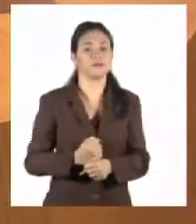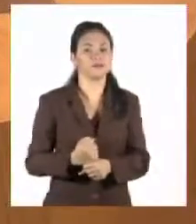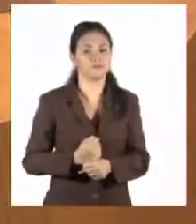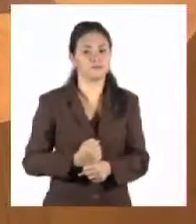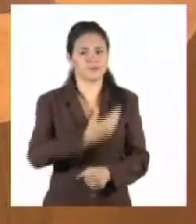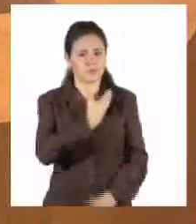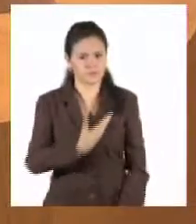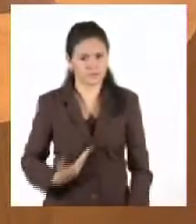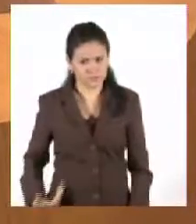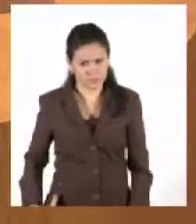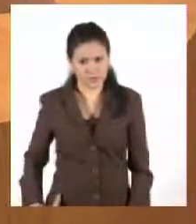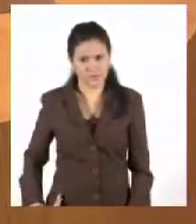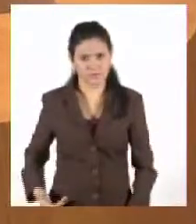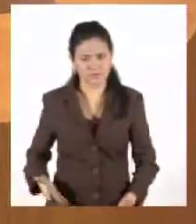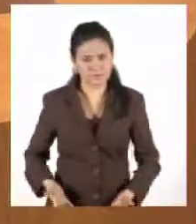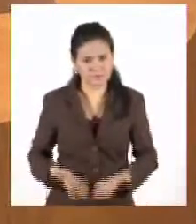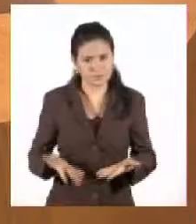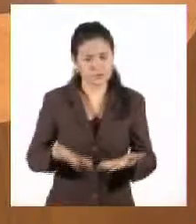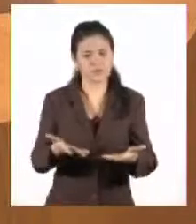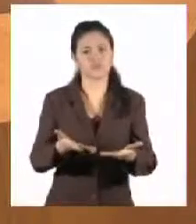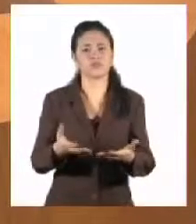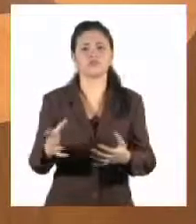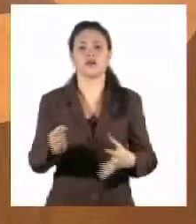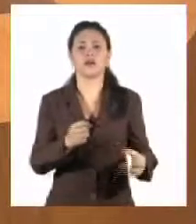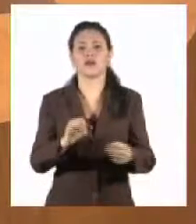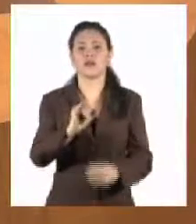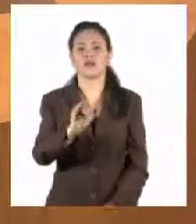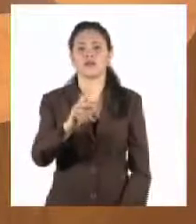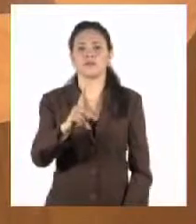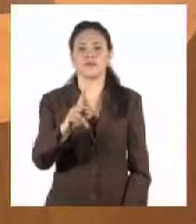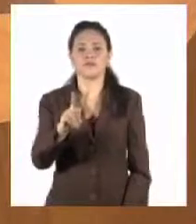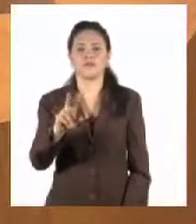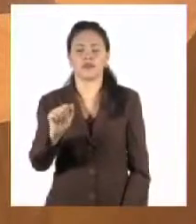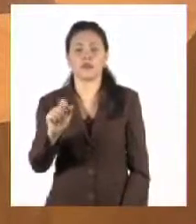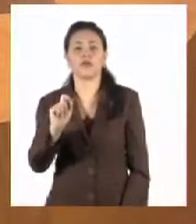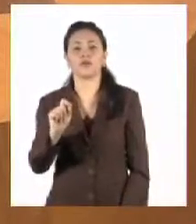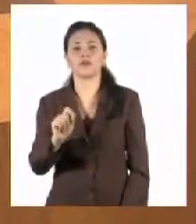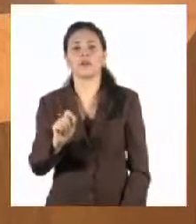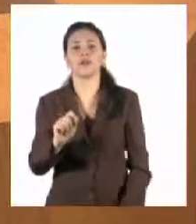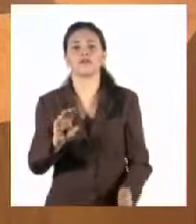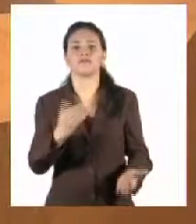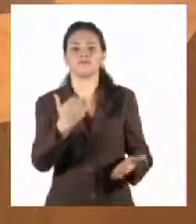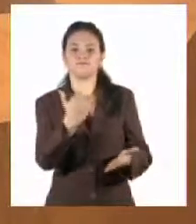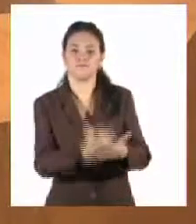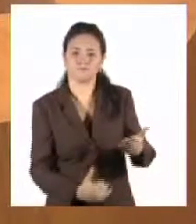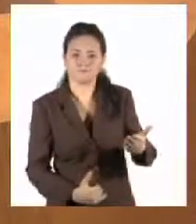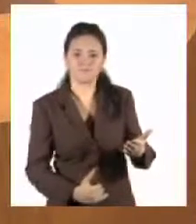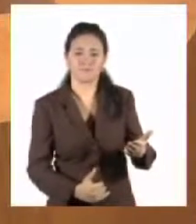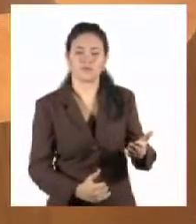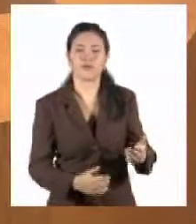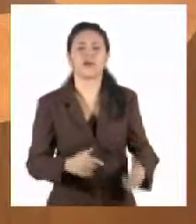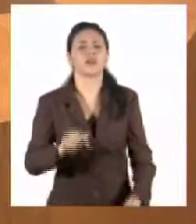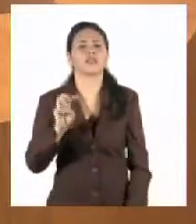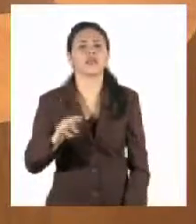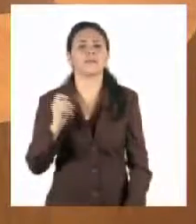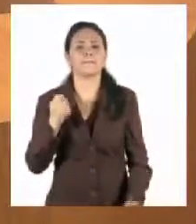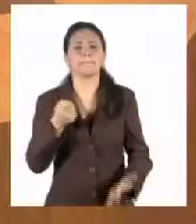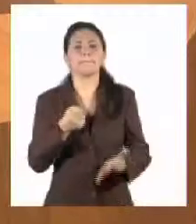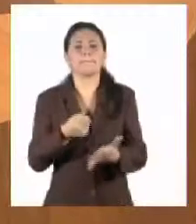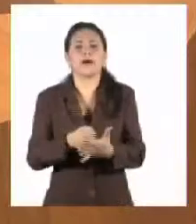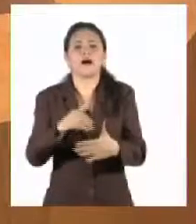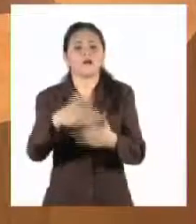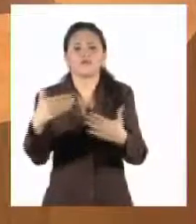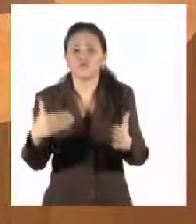para a arrecadação do IPVA, desconto, incentivo esse através do desconto para quem efetuasse o IPVA na sua